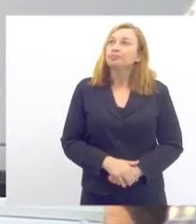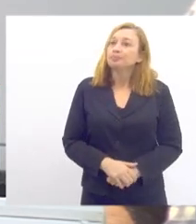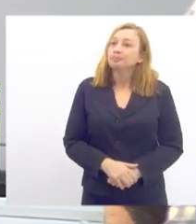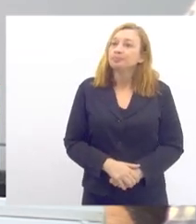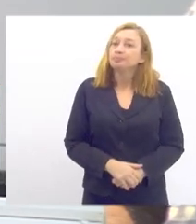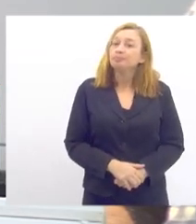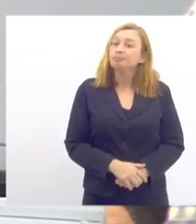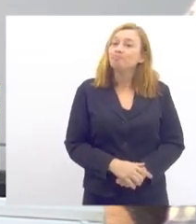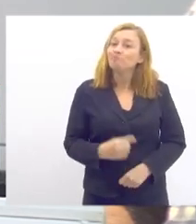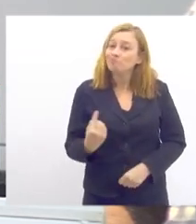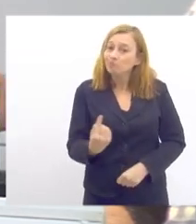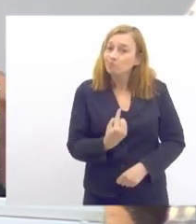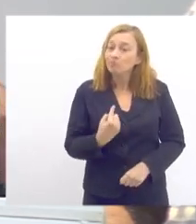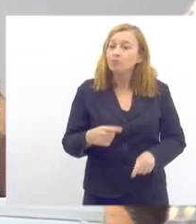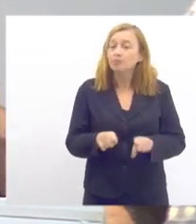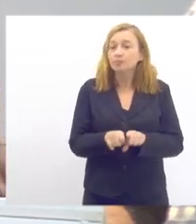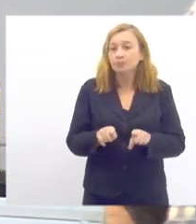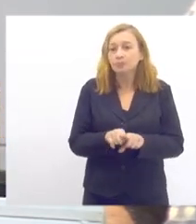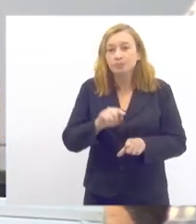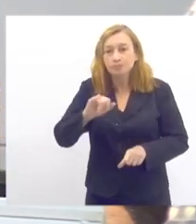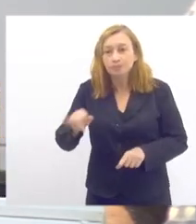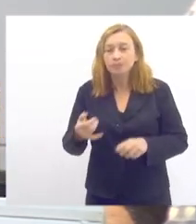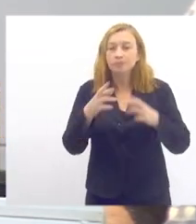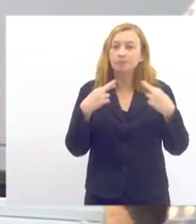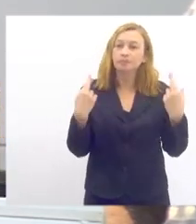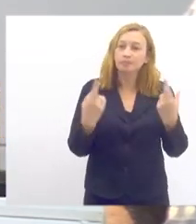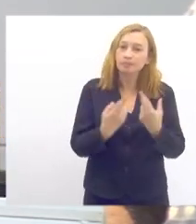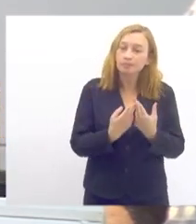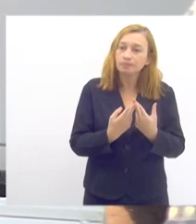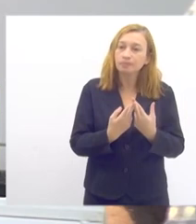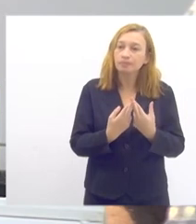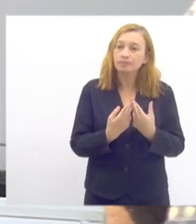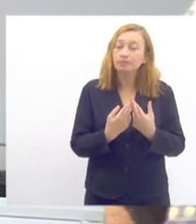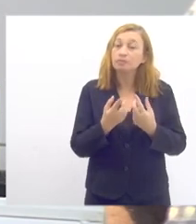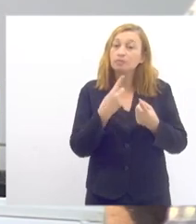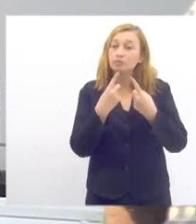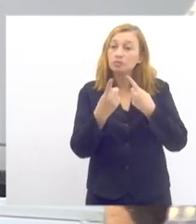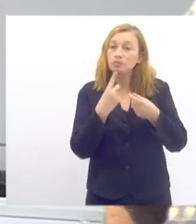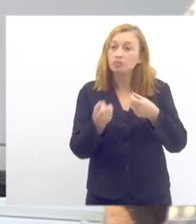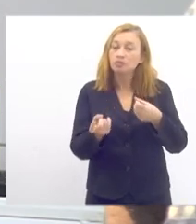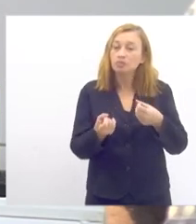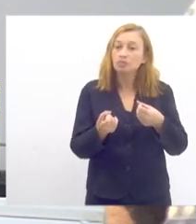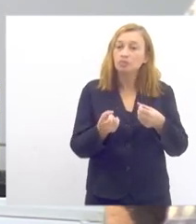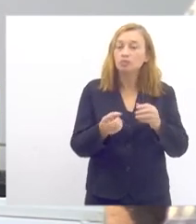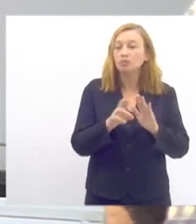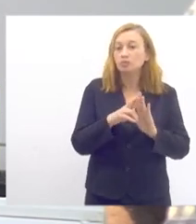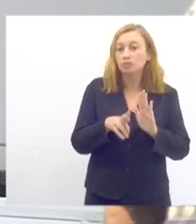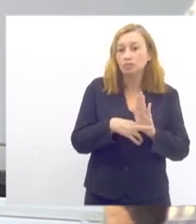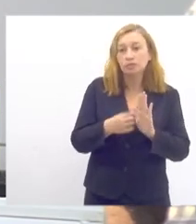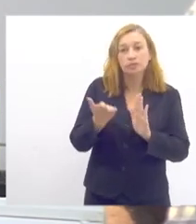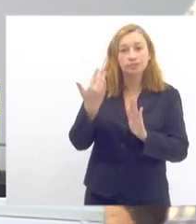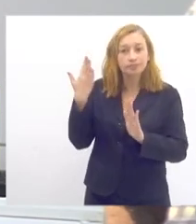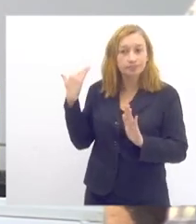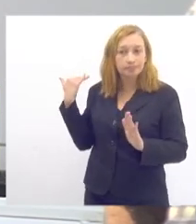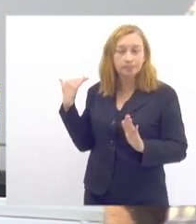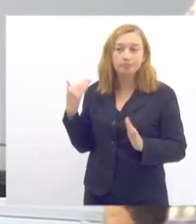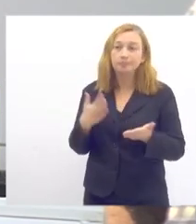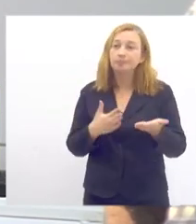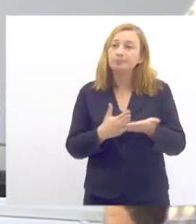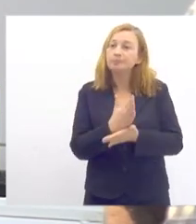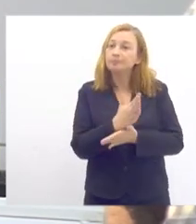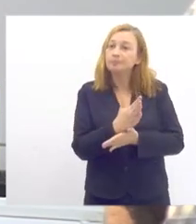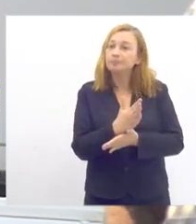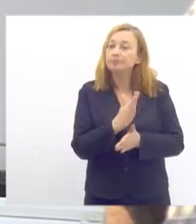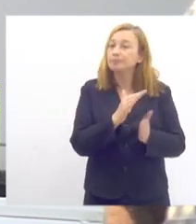a gente também aproveitar nessa reunião e rediscutir os termos que culminaram na aprovação,